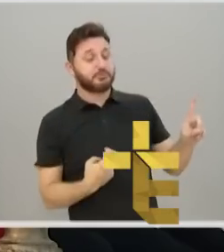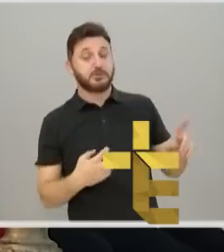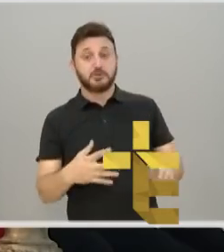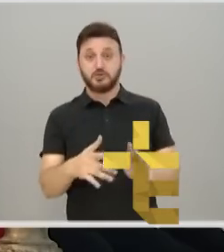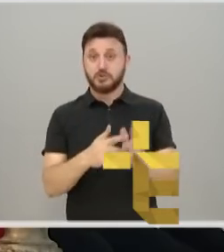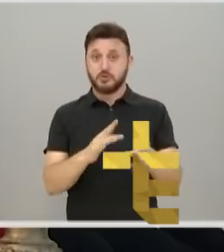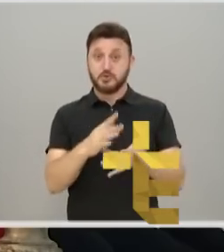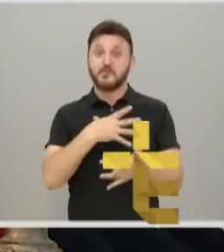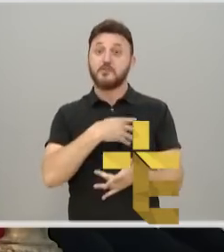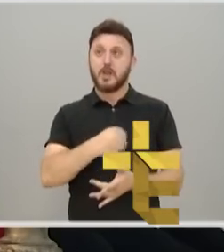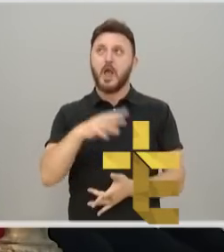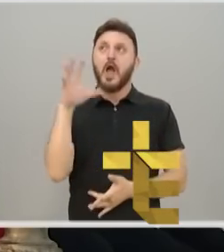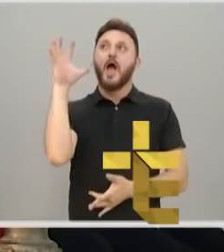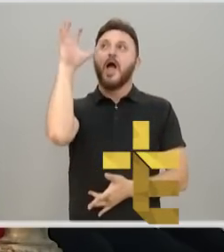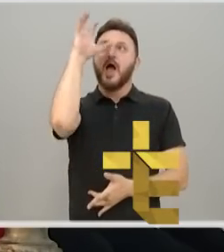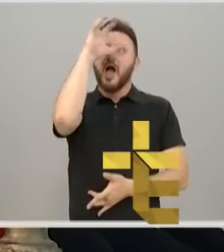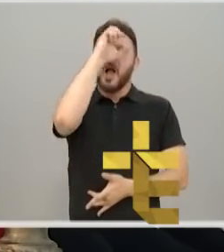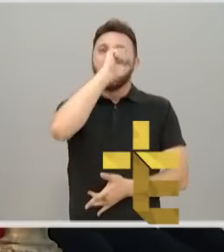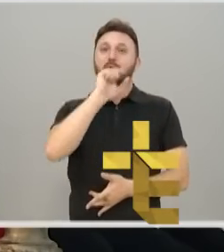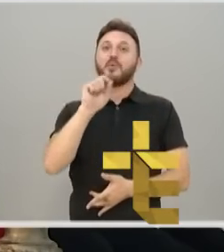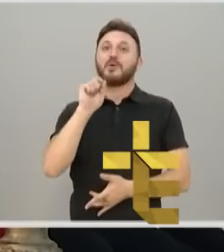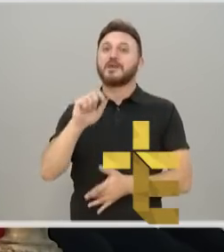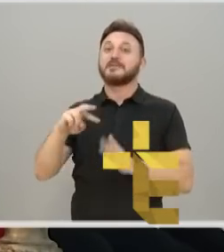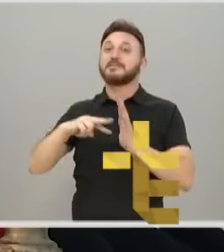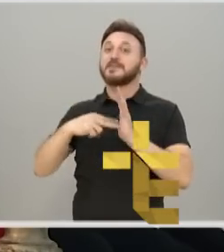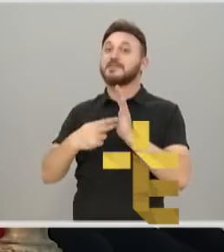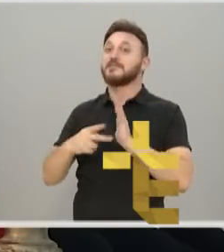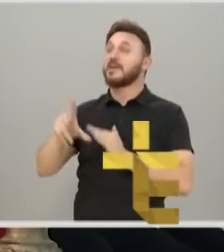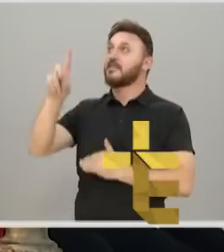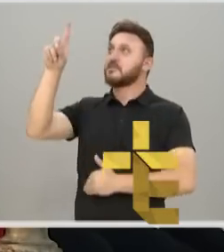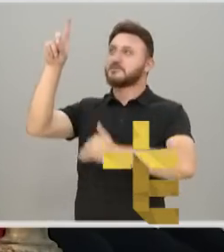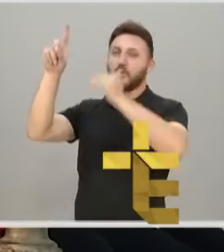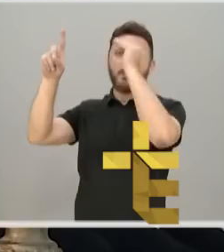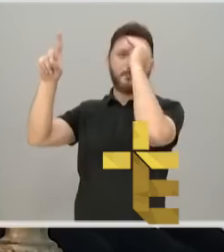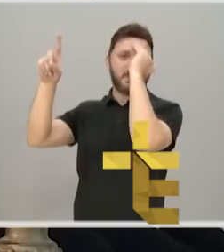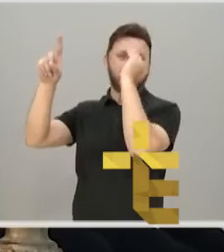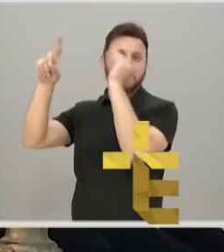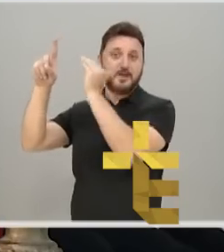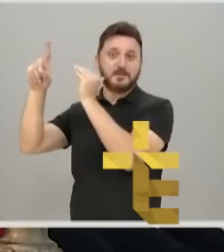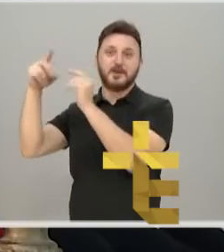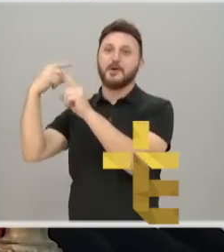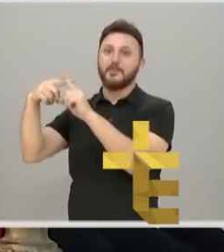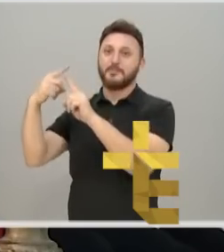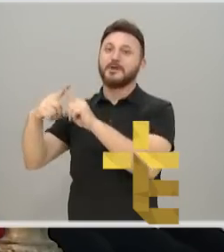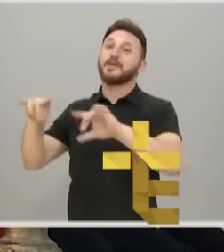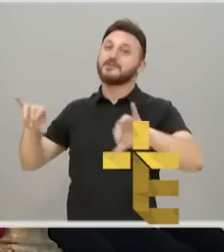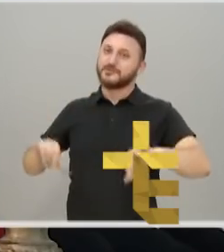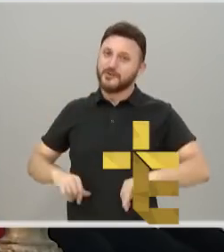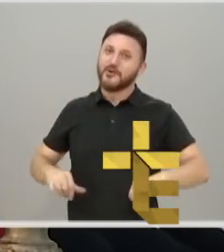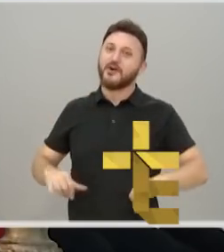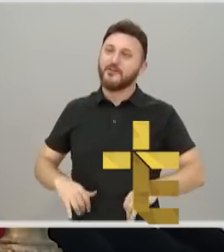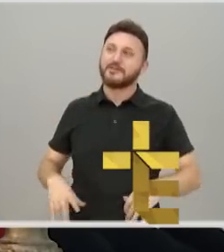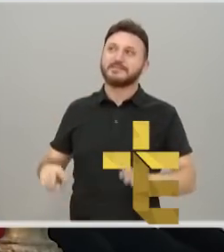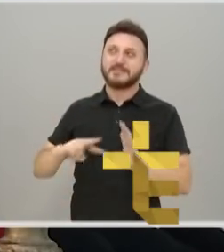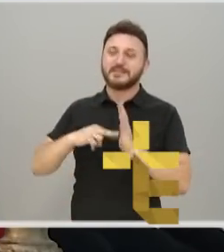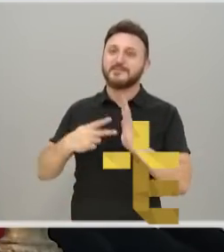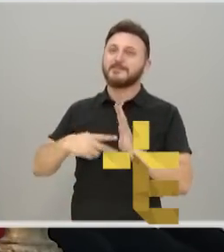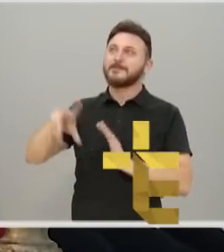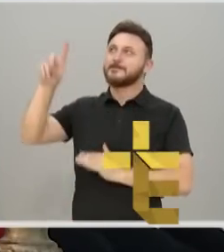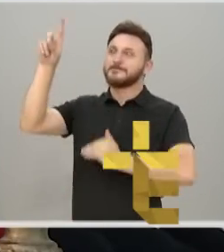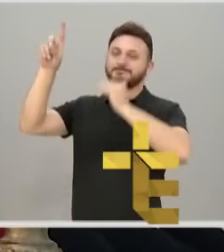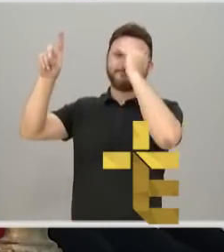que significa a obediência a Deus, por aquilo que ele sofreu. Mas,